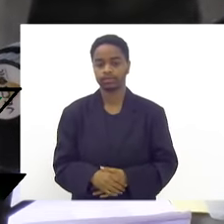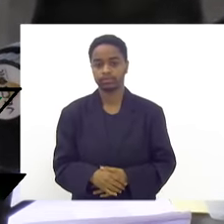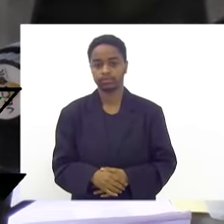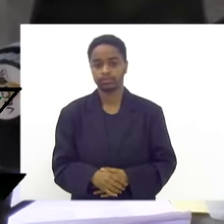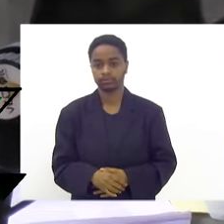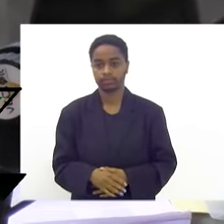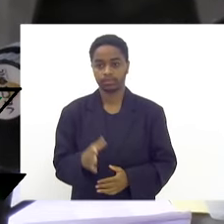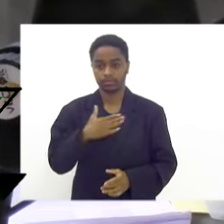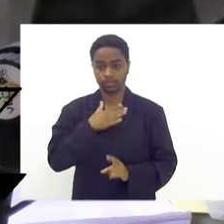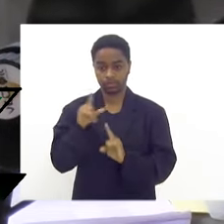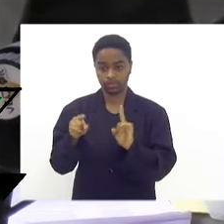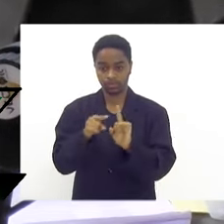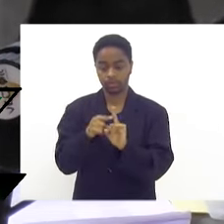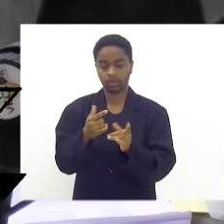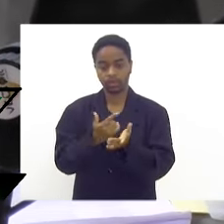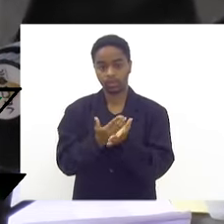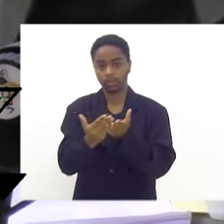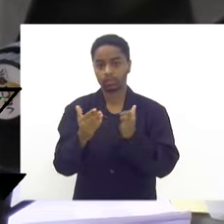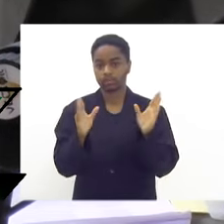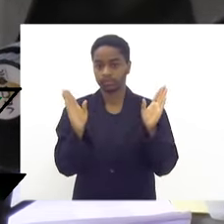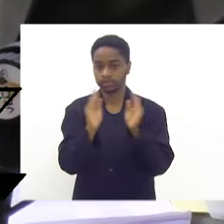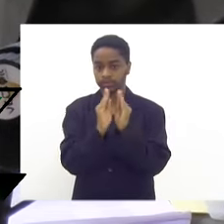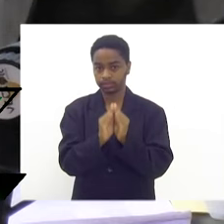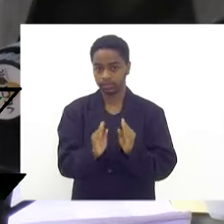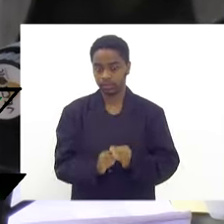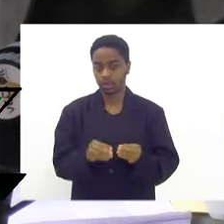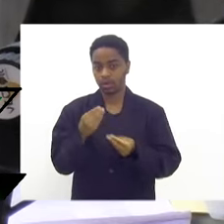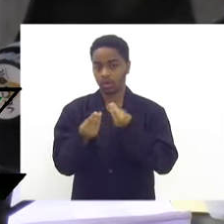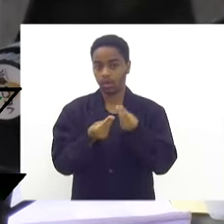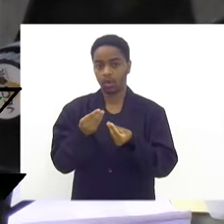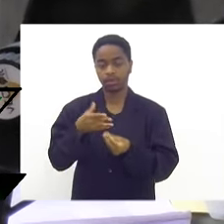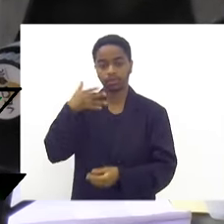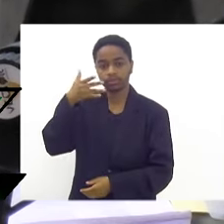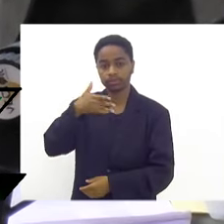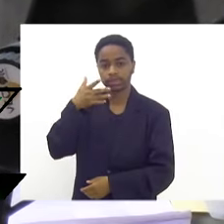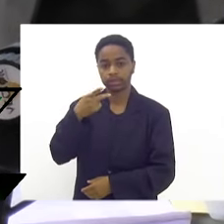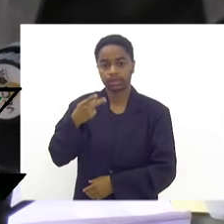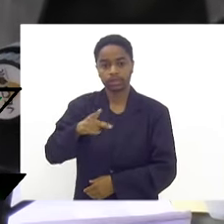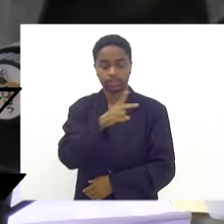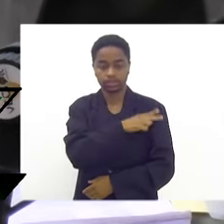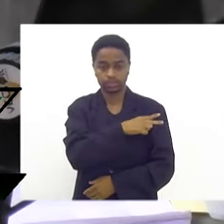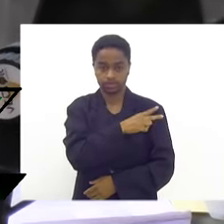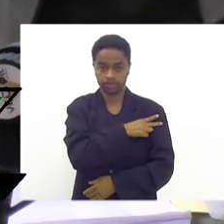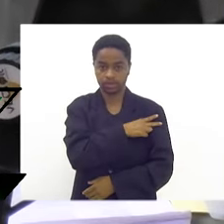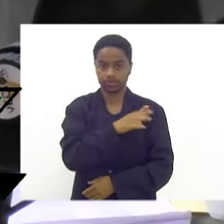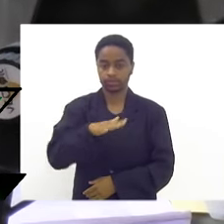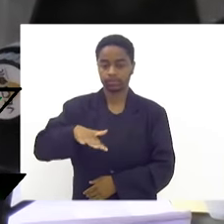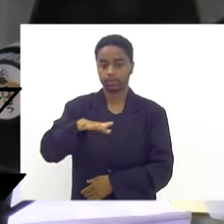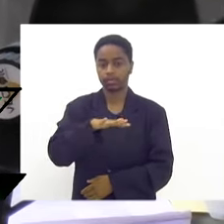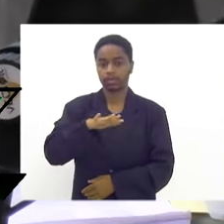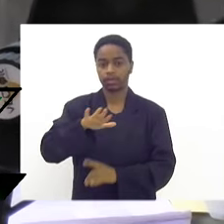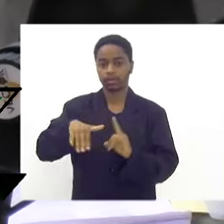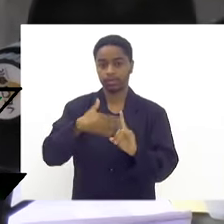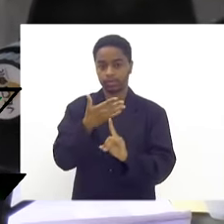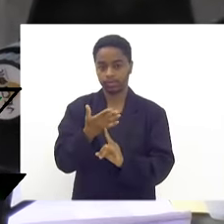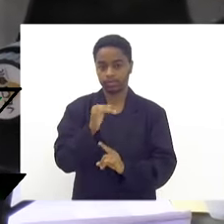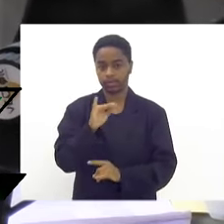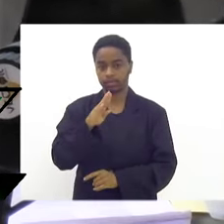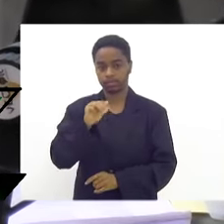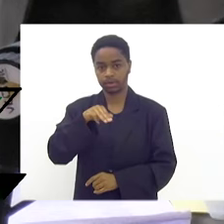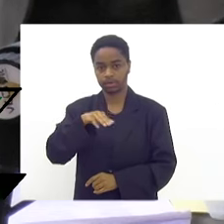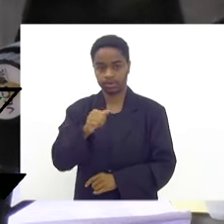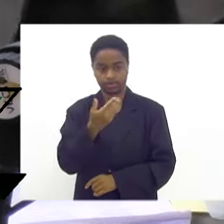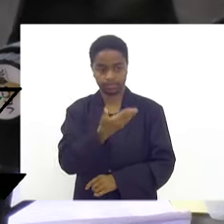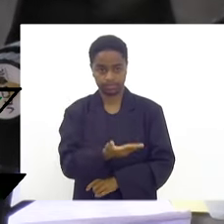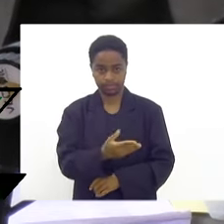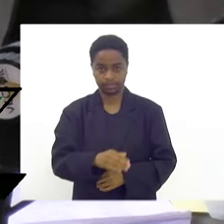pretendo começar a reunião fazendo um resumo específico do depoimento realizado pelo chefe de divisão técnica Ambiental do Ibama Lembrando